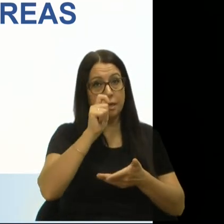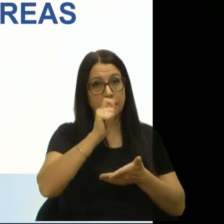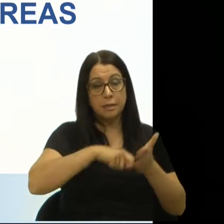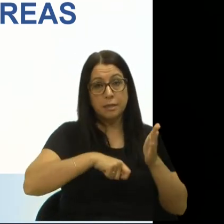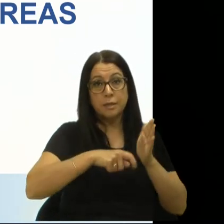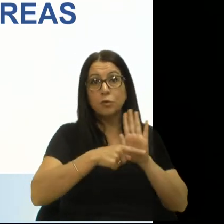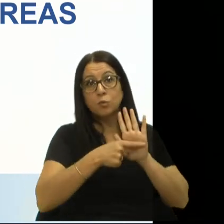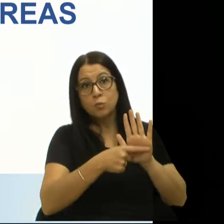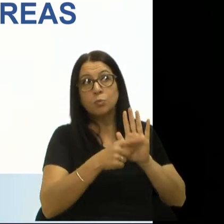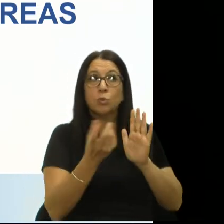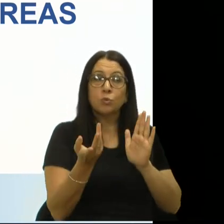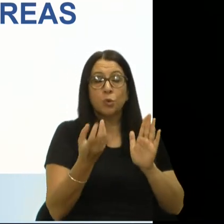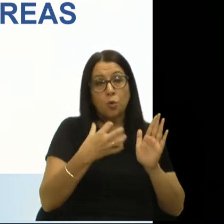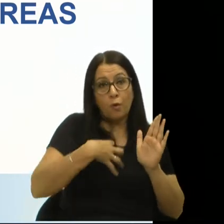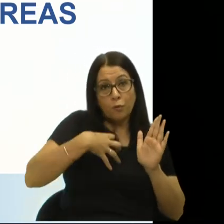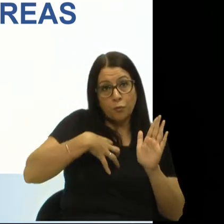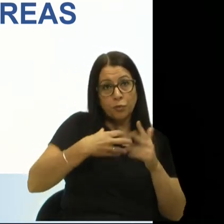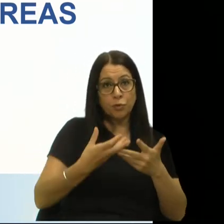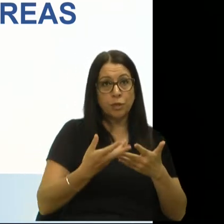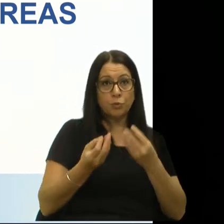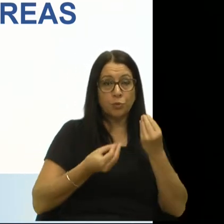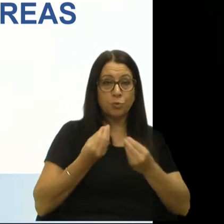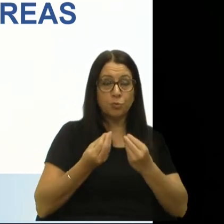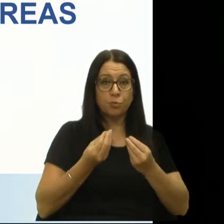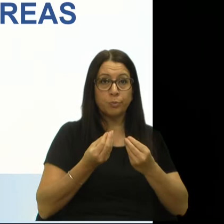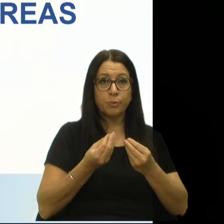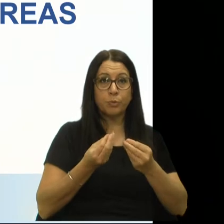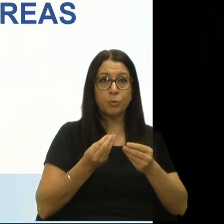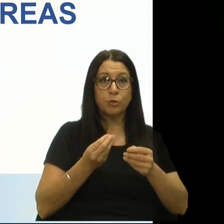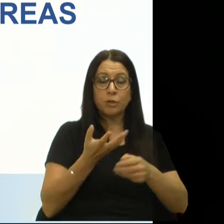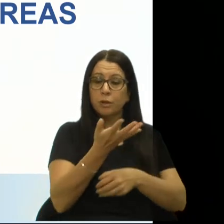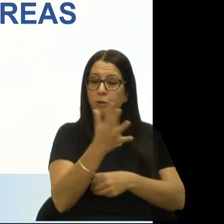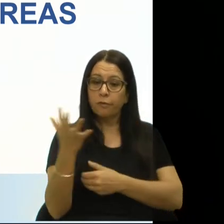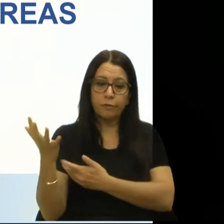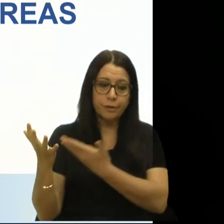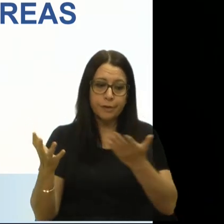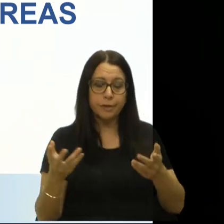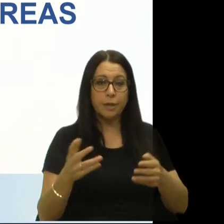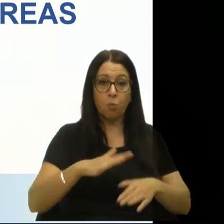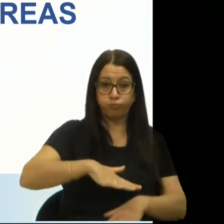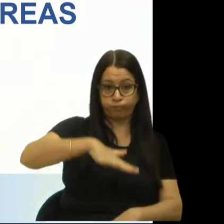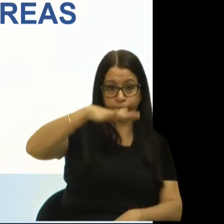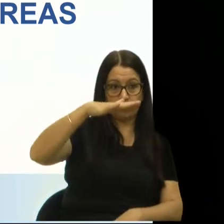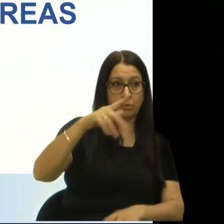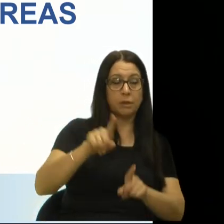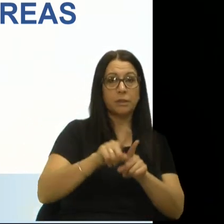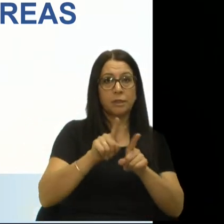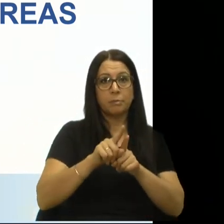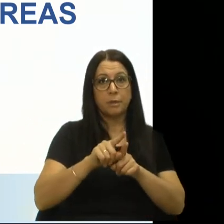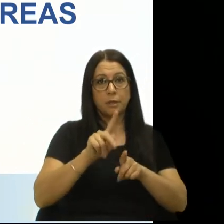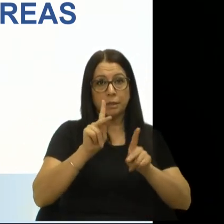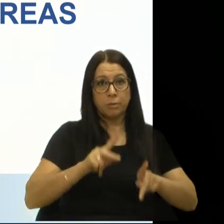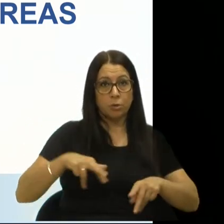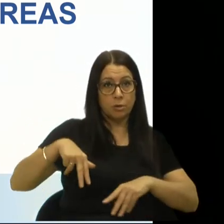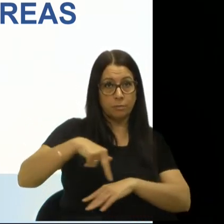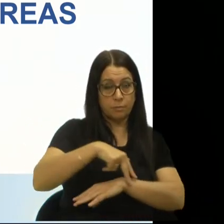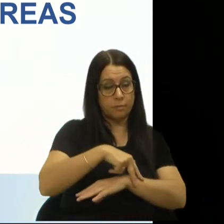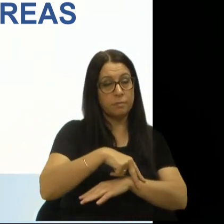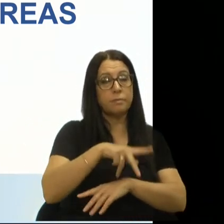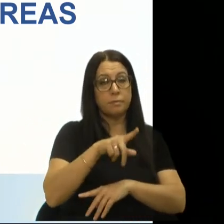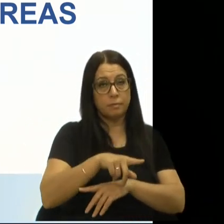nova forma de lidar com a questão da vegetação alta e com o passeio público.